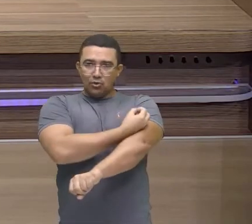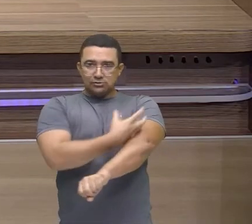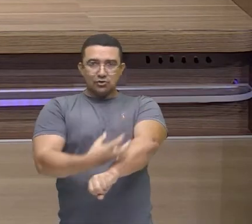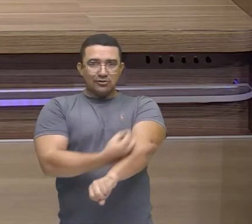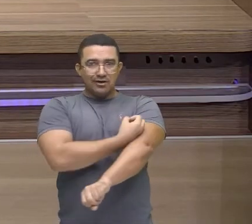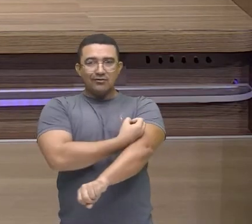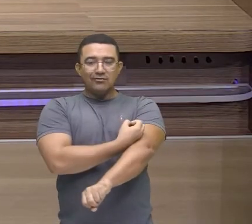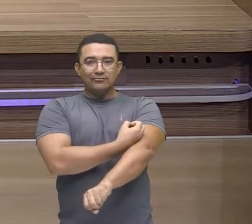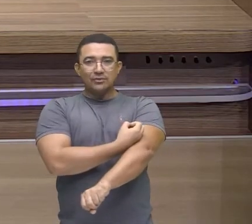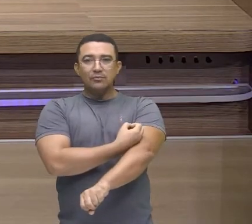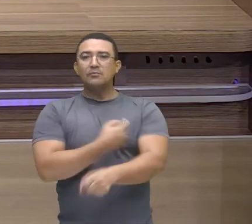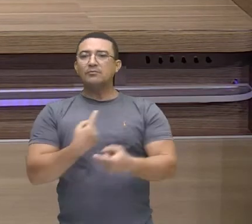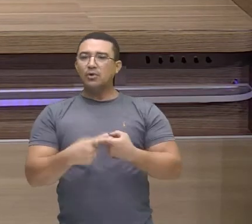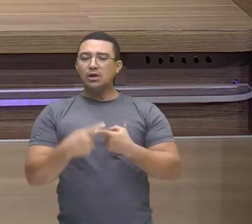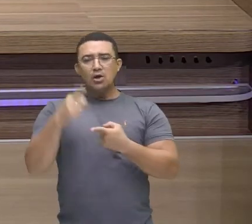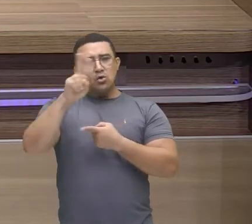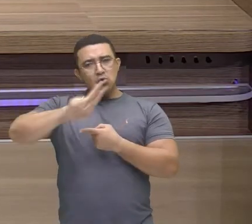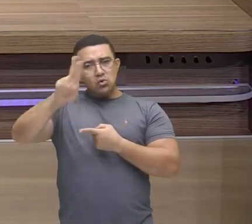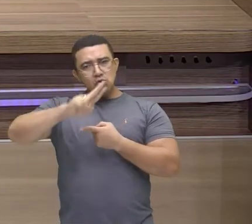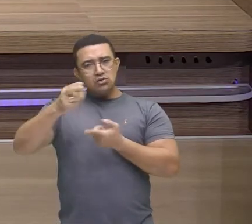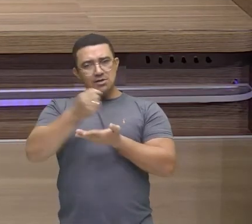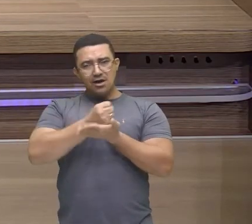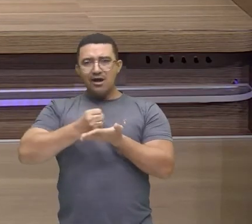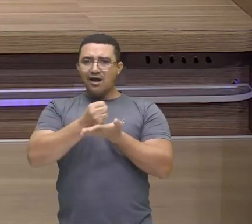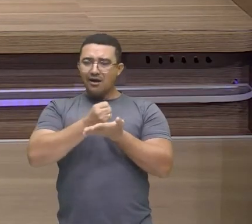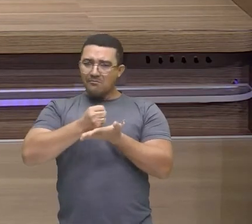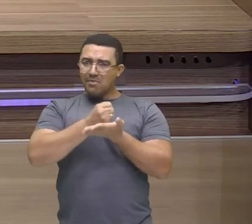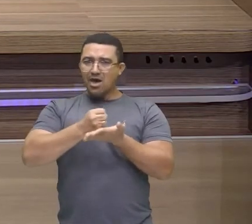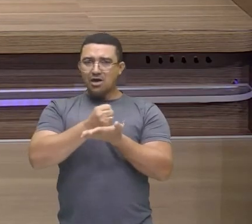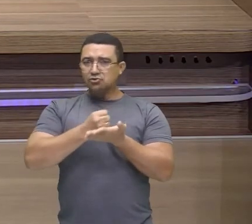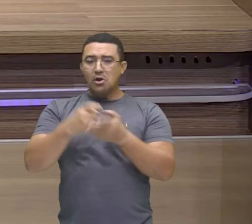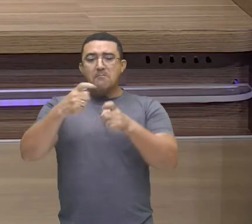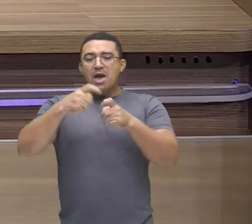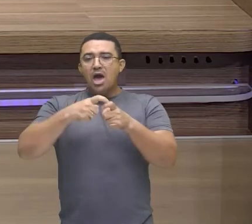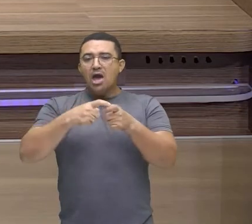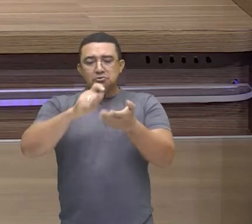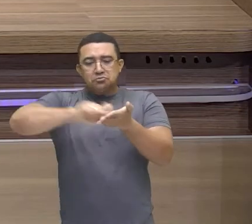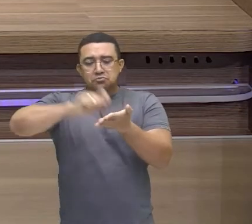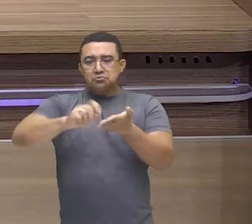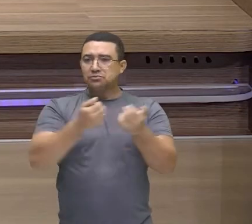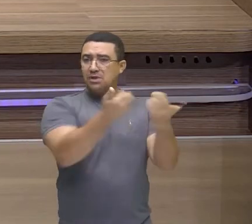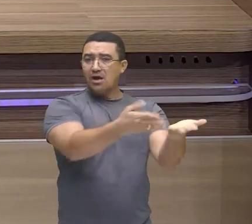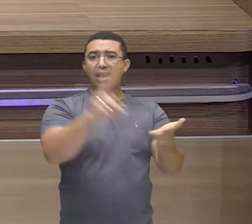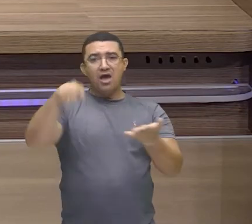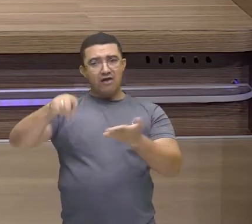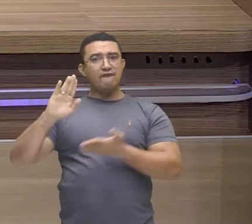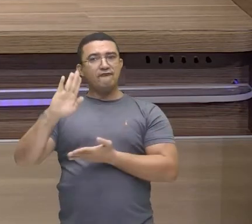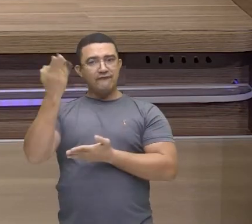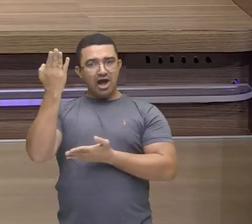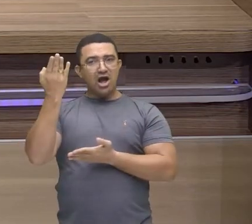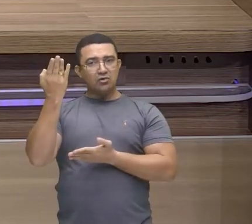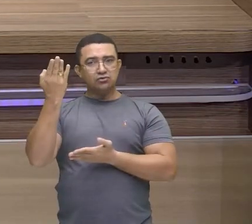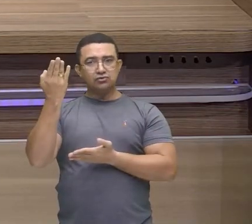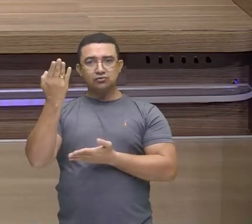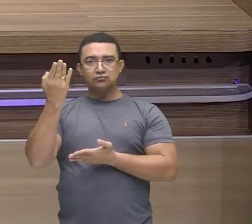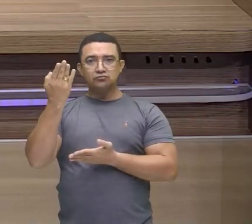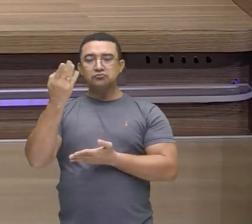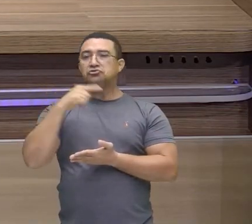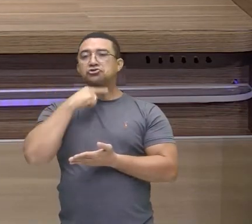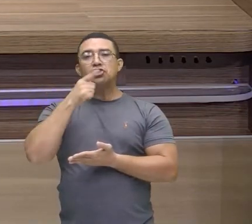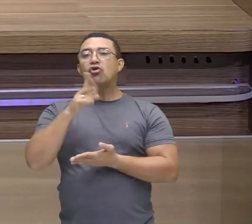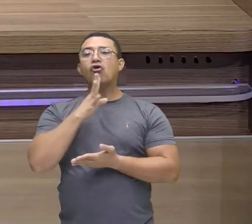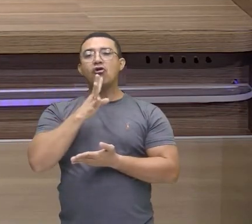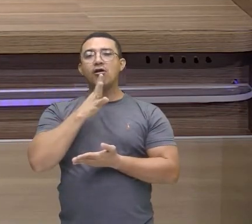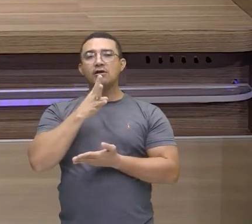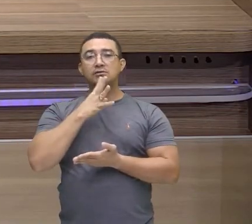remédio, anabolizantes, que não são receitados por médicos, são falsificados, são contrabandeados, ninguém tem conhecimento,